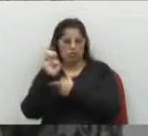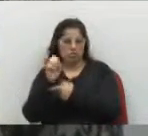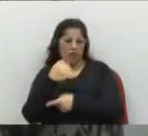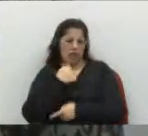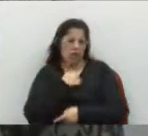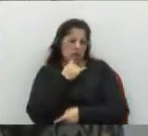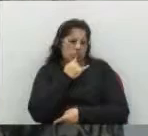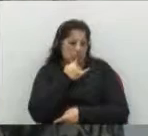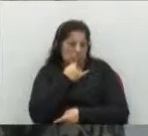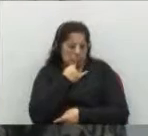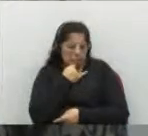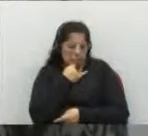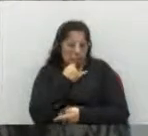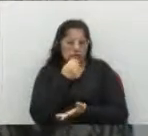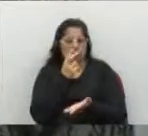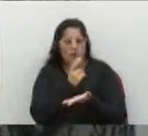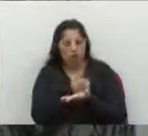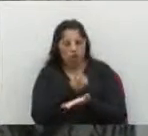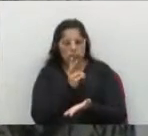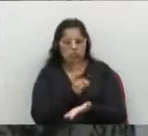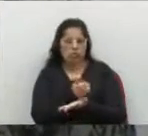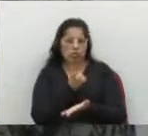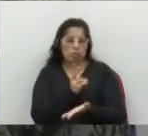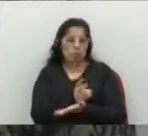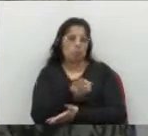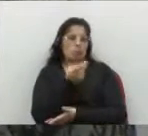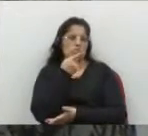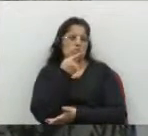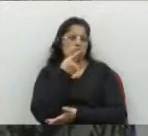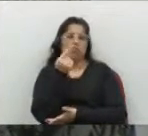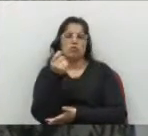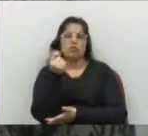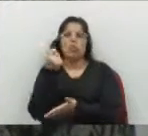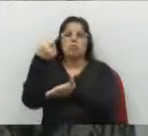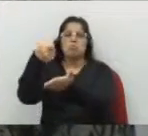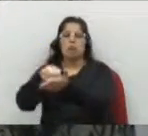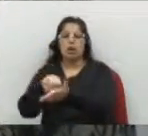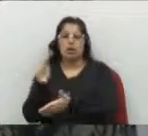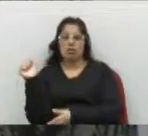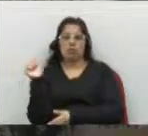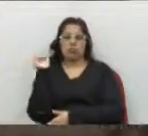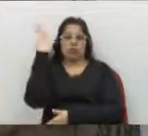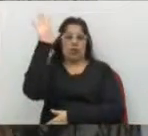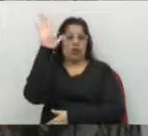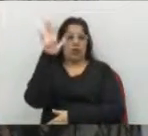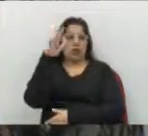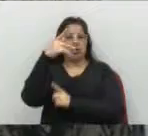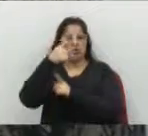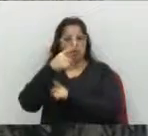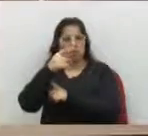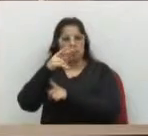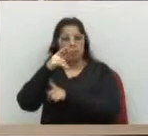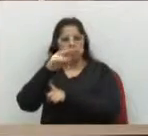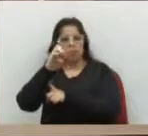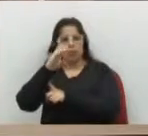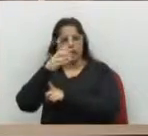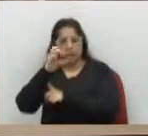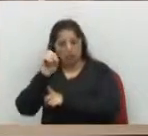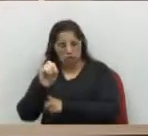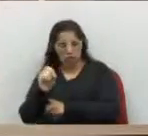mesmo questionamento. O preço da merenda escolar. o preço. Criança de